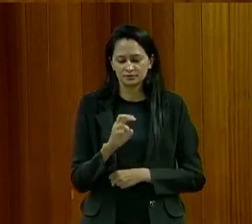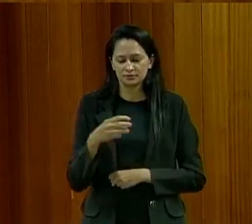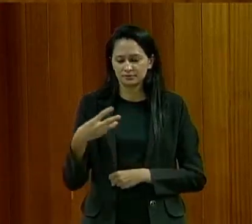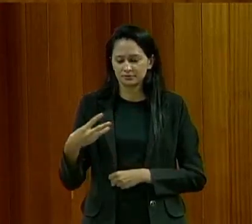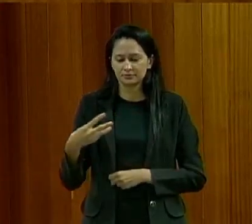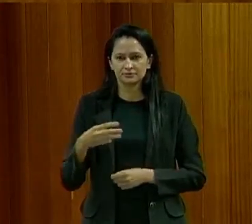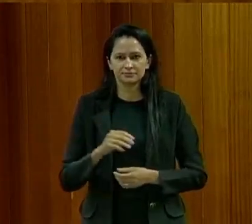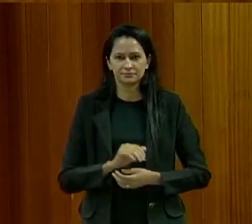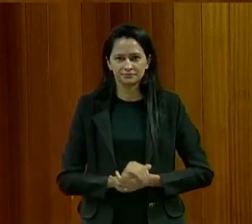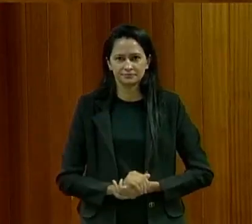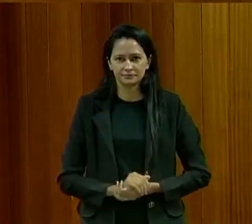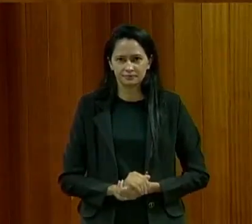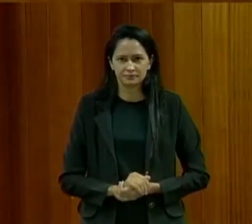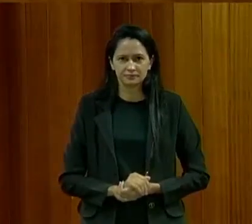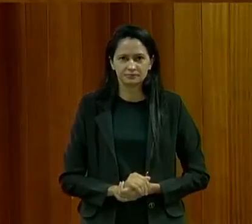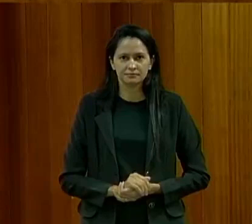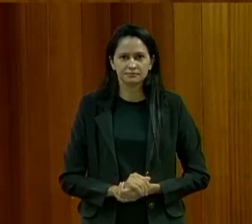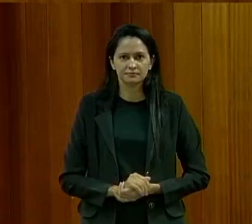53.